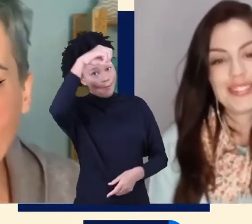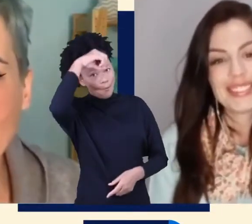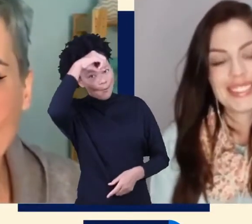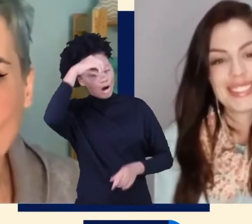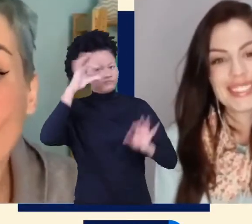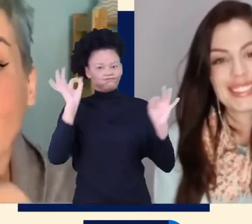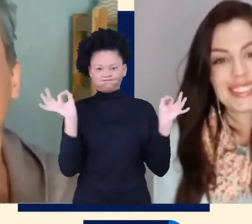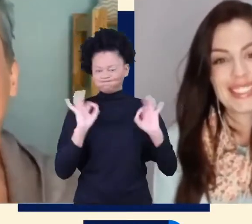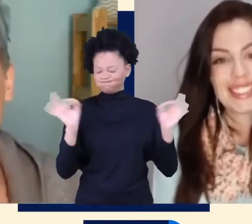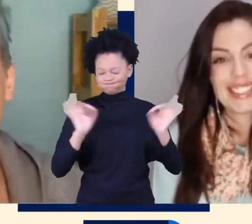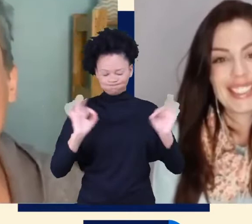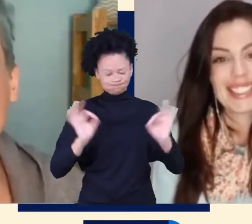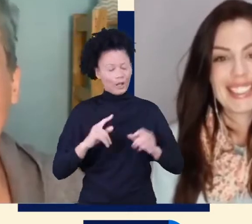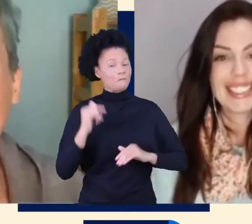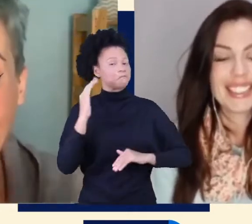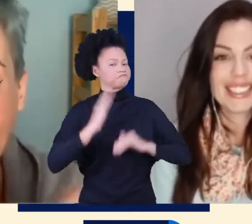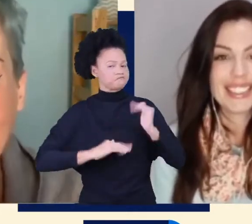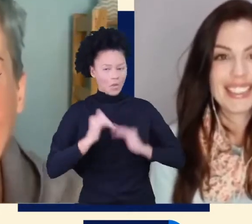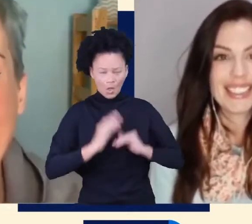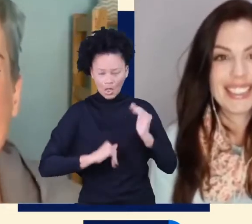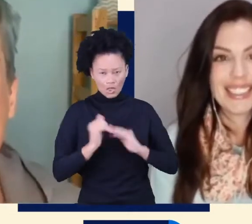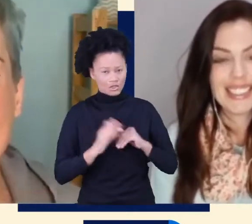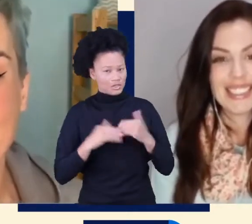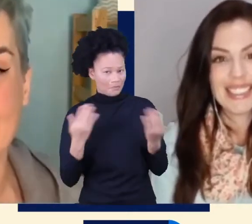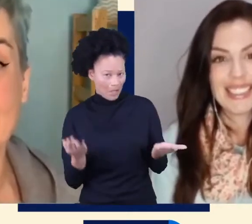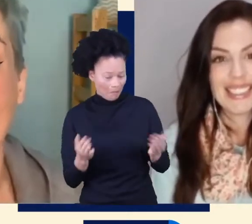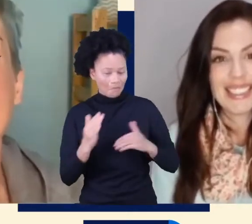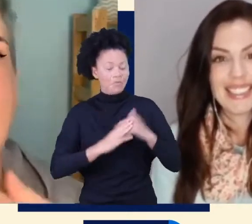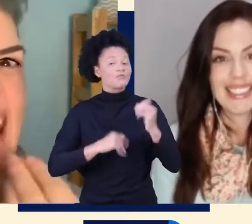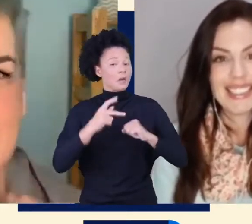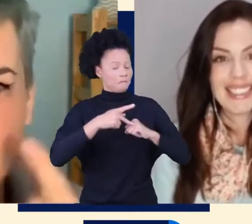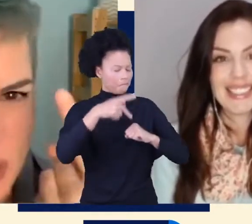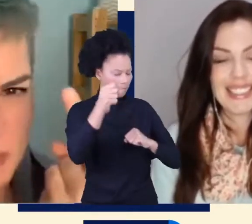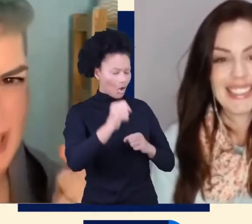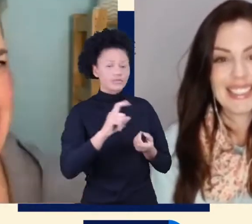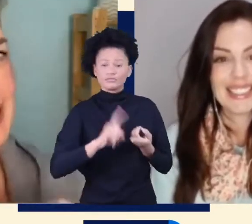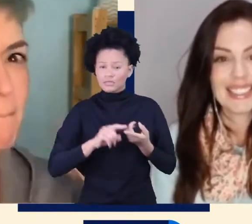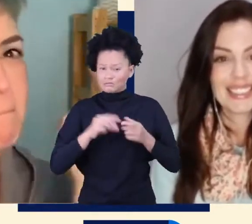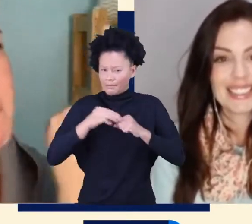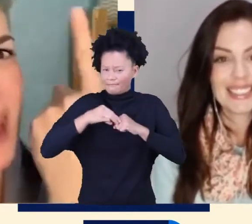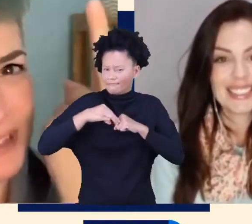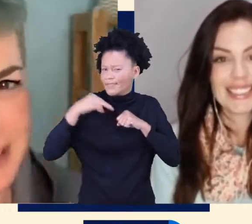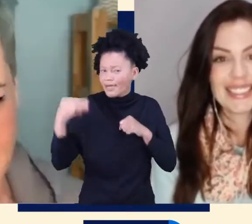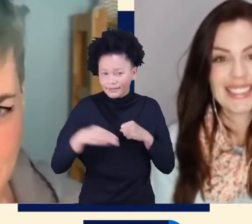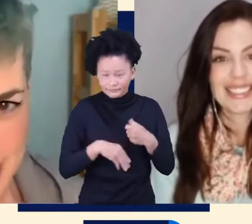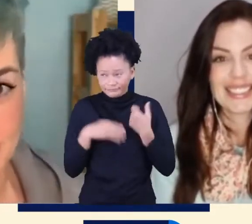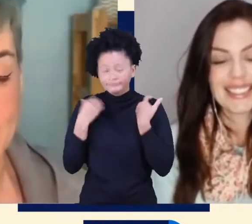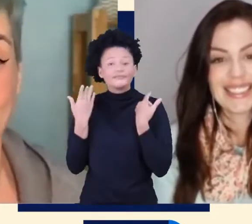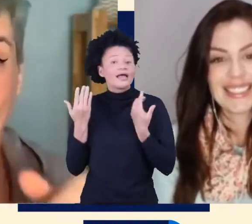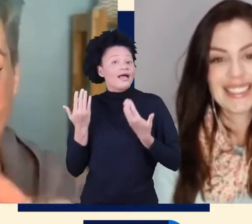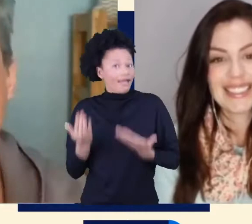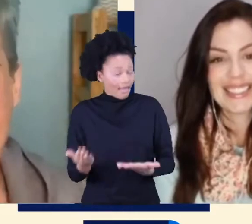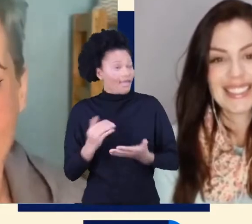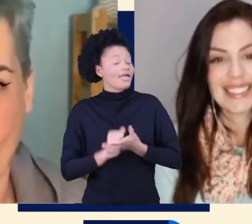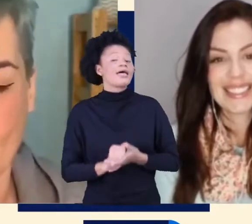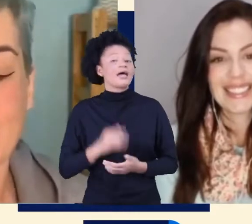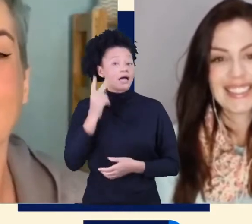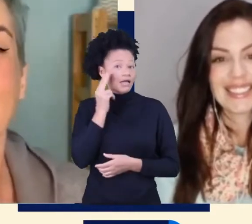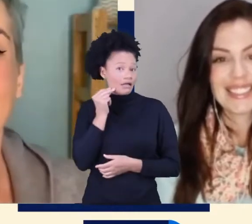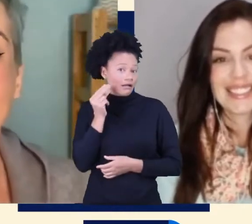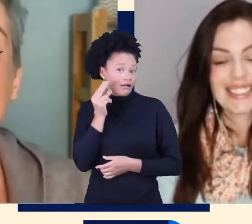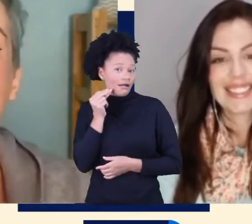eu sou a leiga no assunto aqui. Quem é especialista, não só especialista, mestre em educação sexual, é a